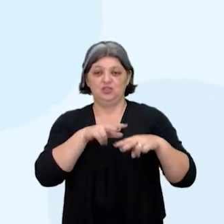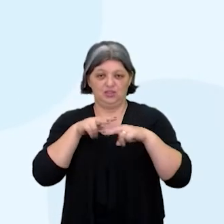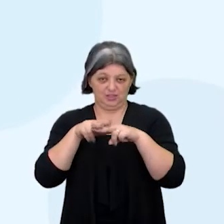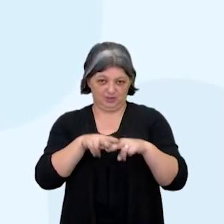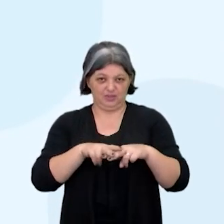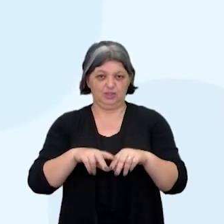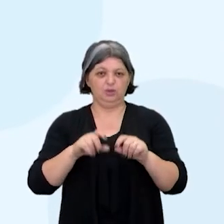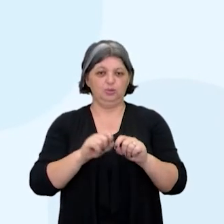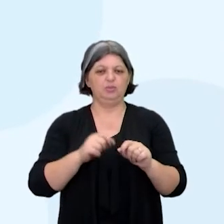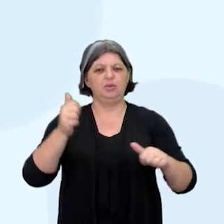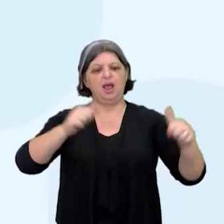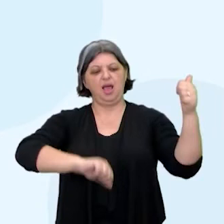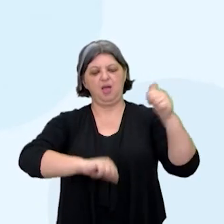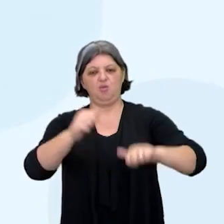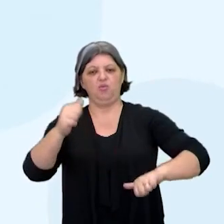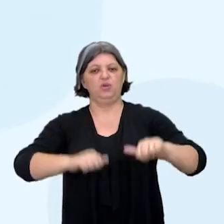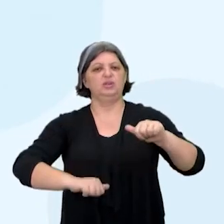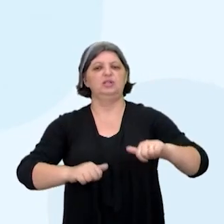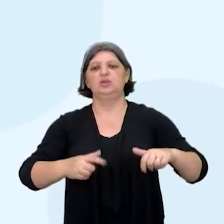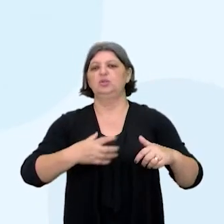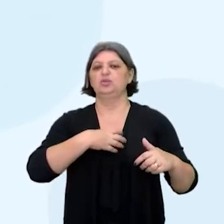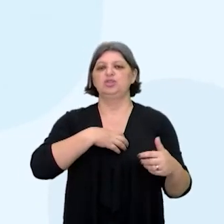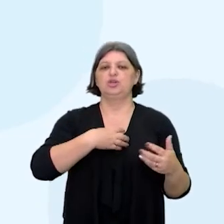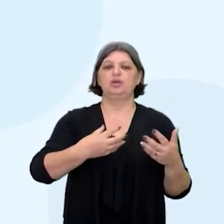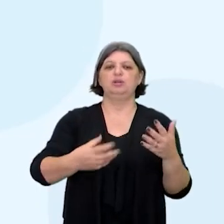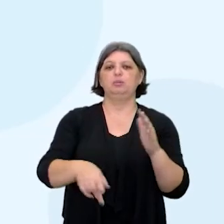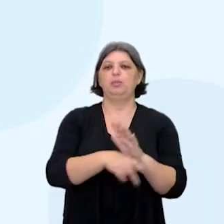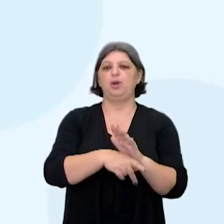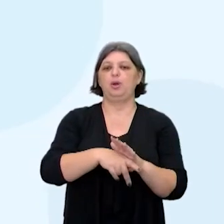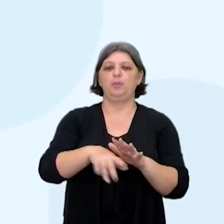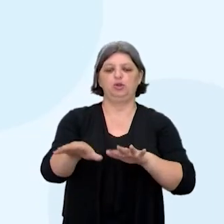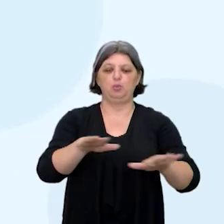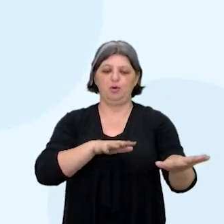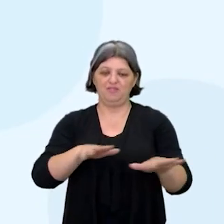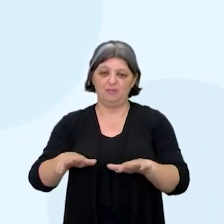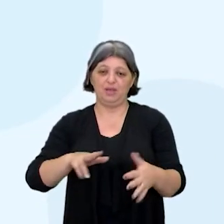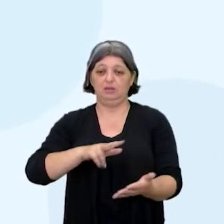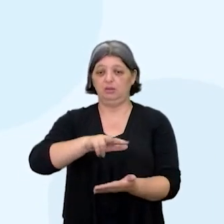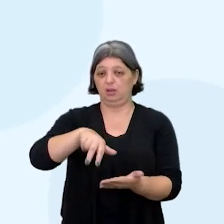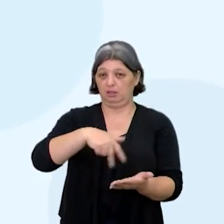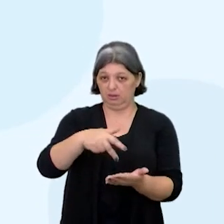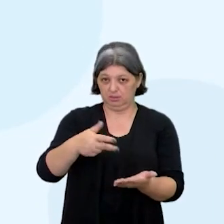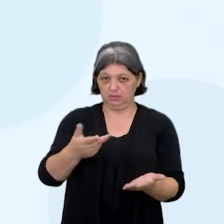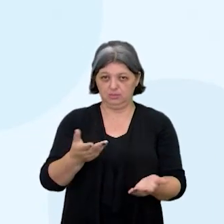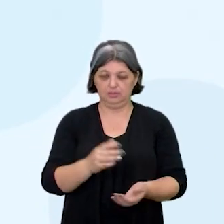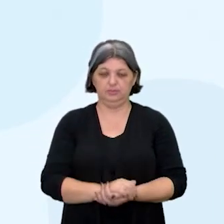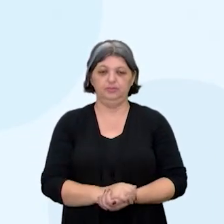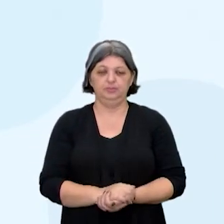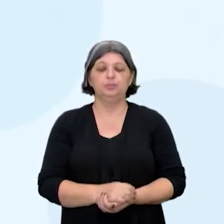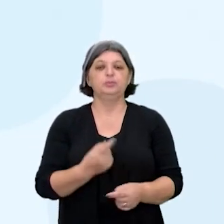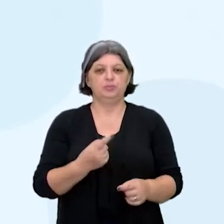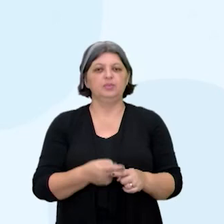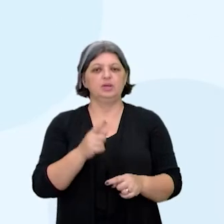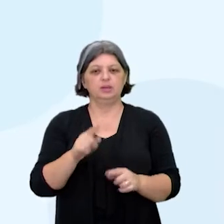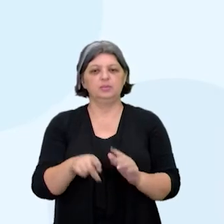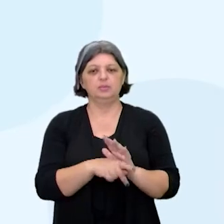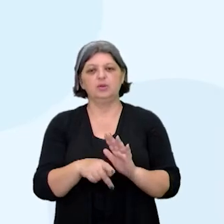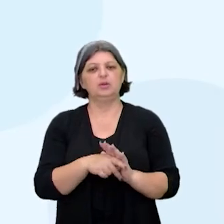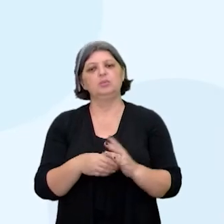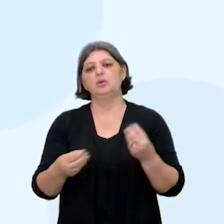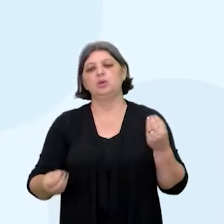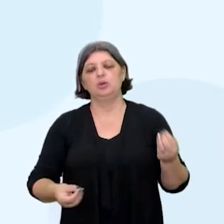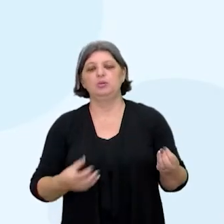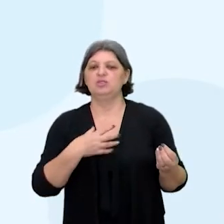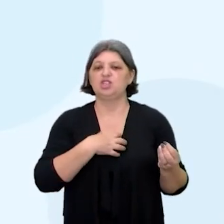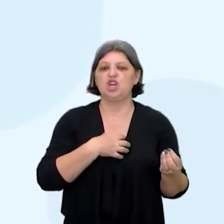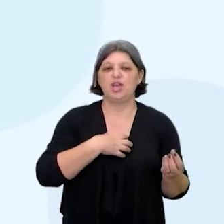coreografia. Por que eu coloquei analisando a coreografia? Porque é o momento da nossa atividade que fala sobre a questão da coreografia,